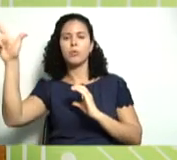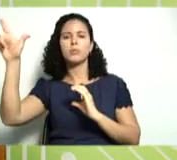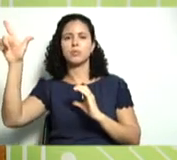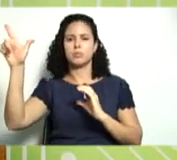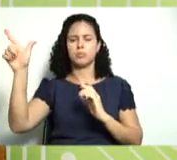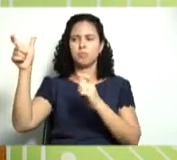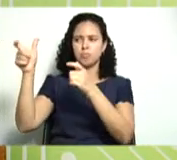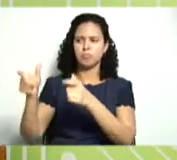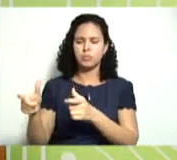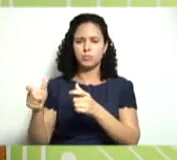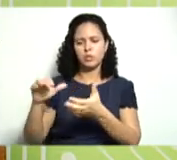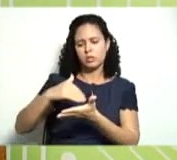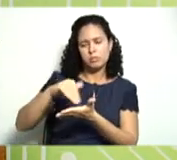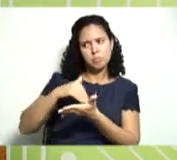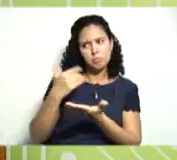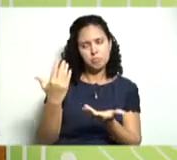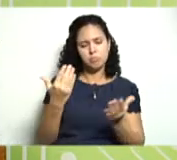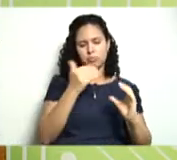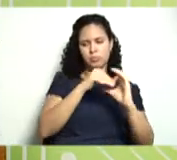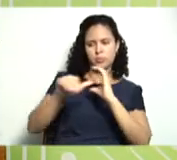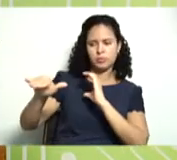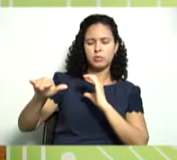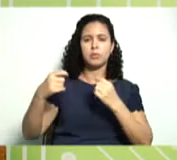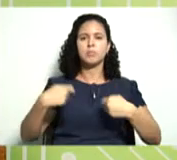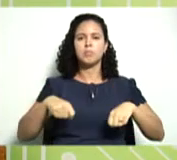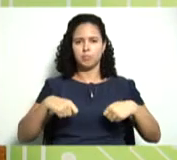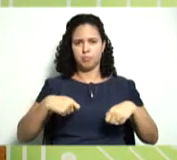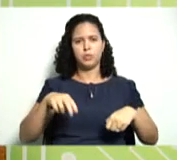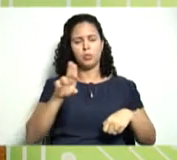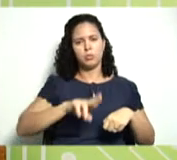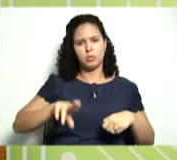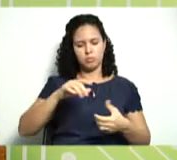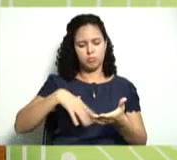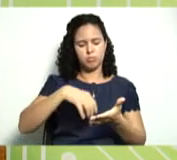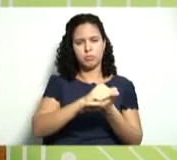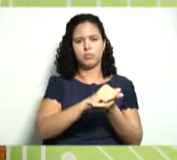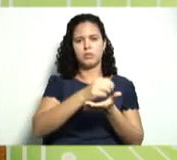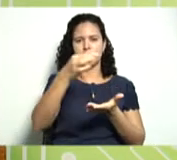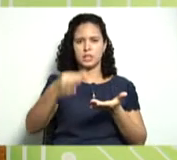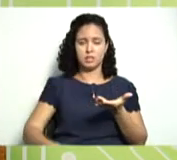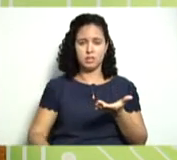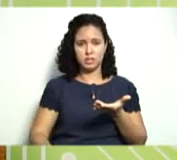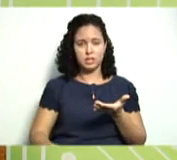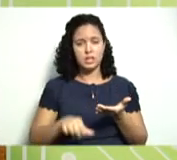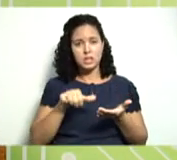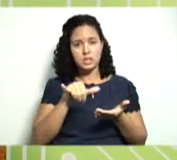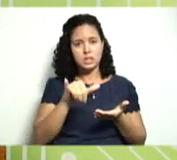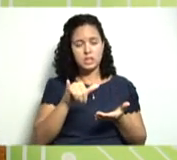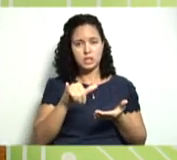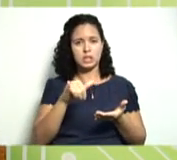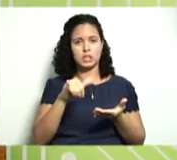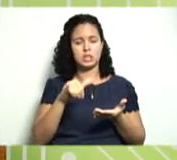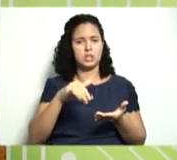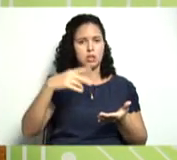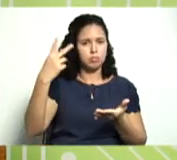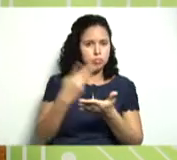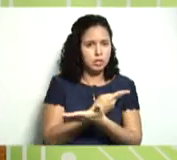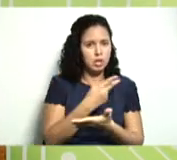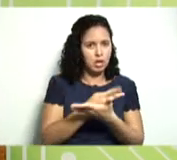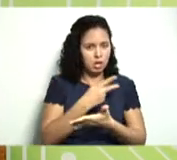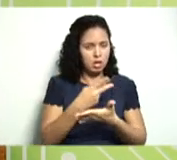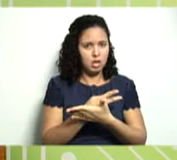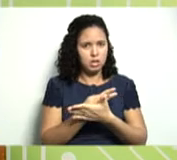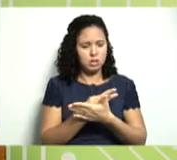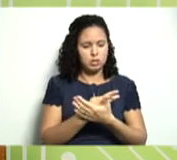secretaria então tem que utilizar os protocolos correto porque senão esses computadores não vão se comunicar e os